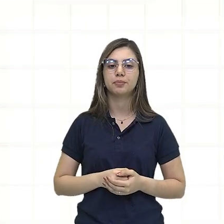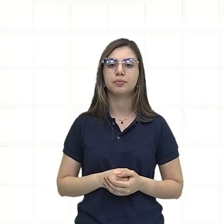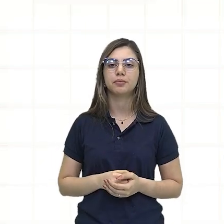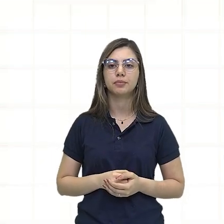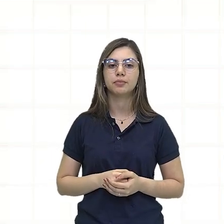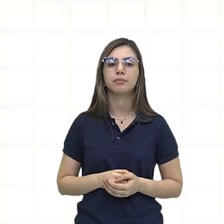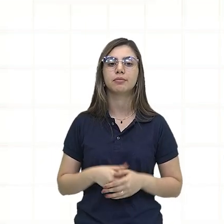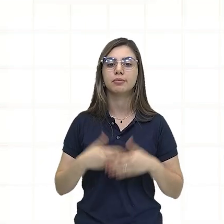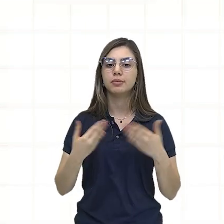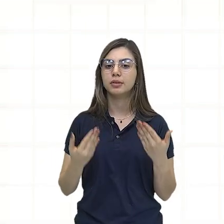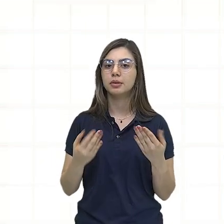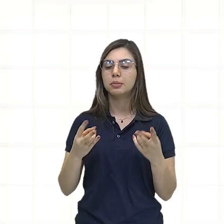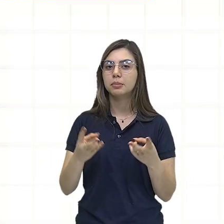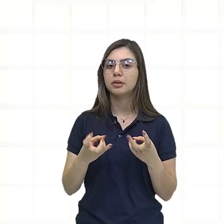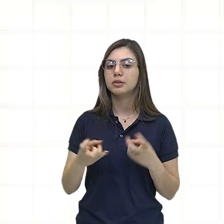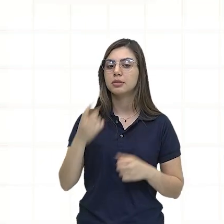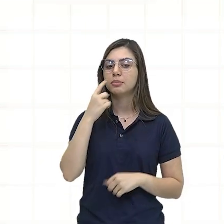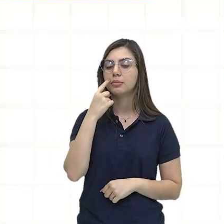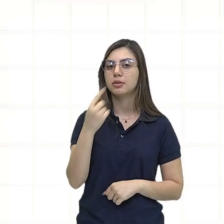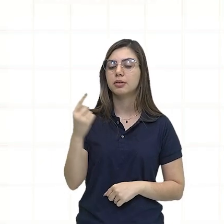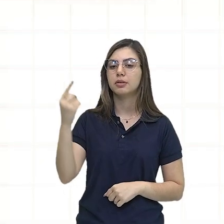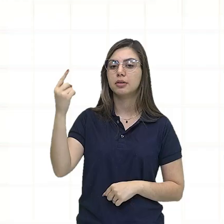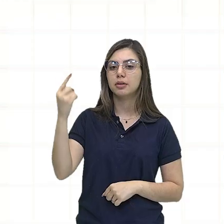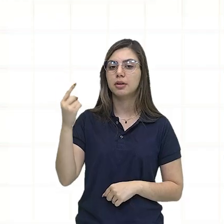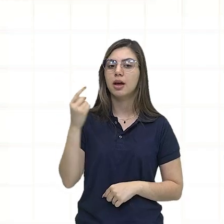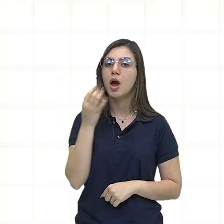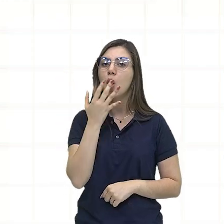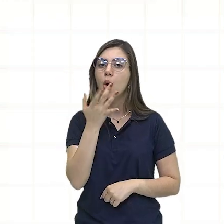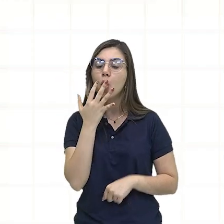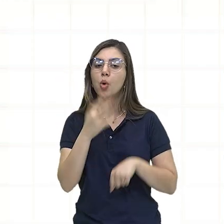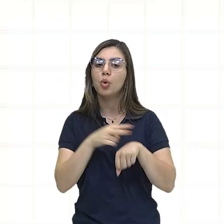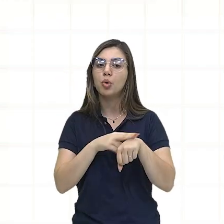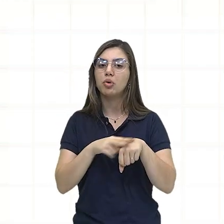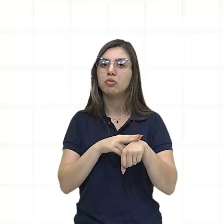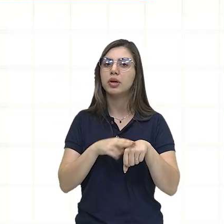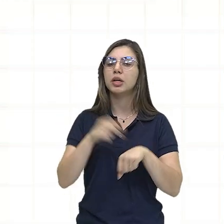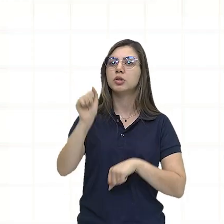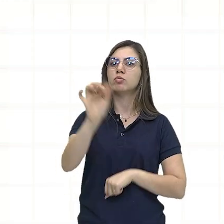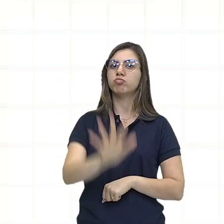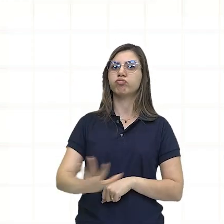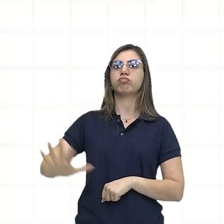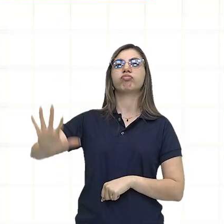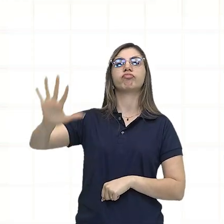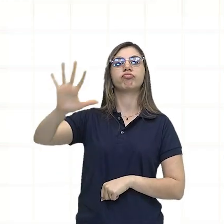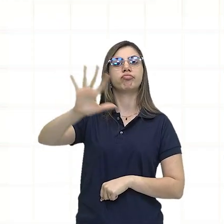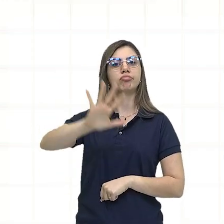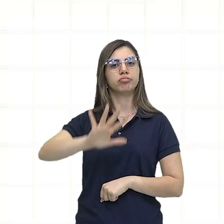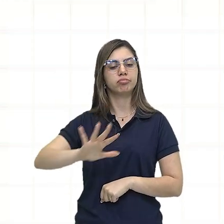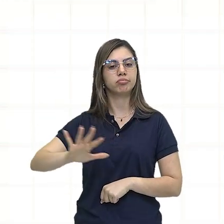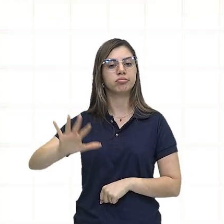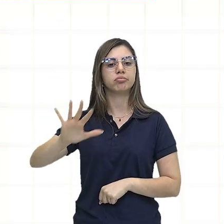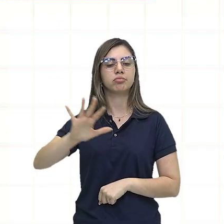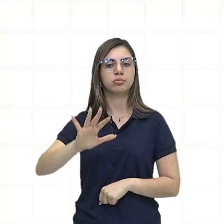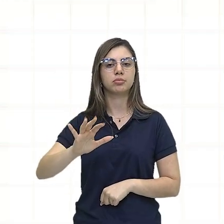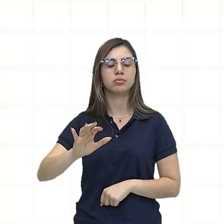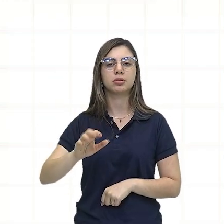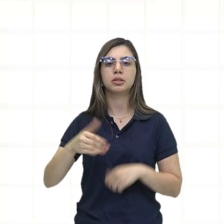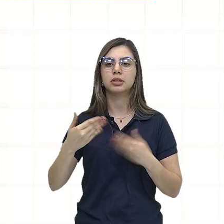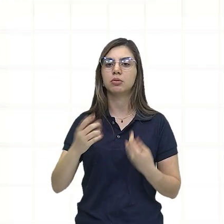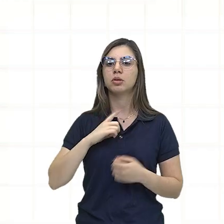Vamos destacar aqui, que está em verde no nosso mapa. Onde se